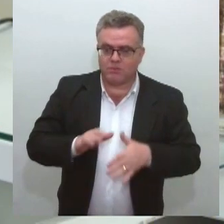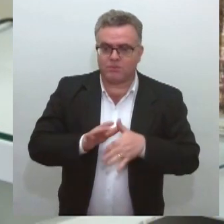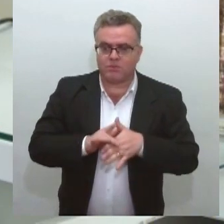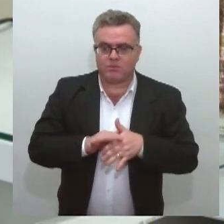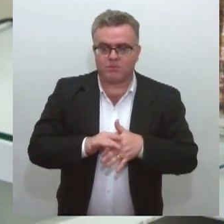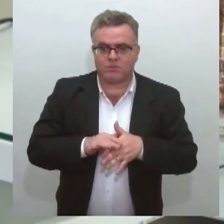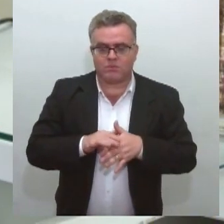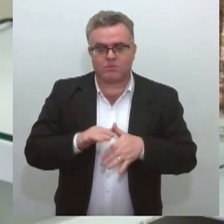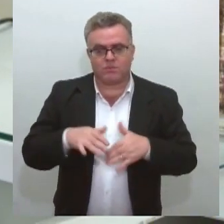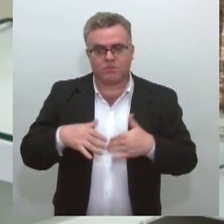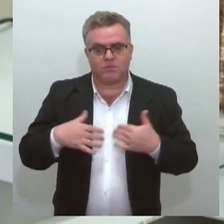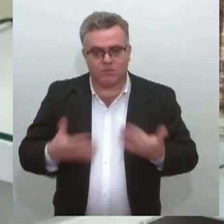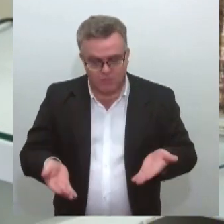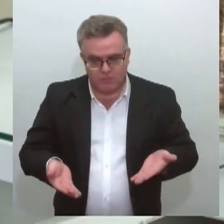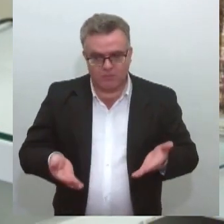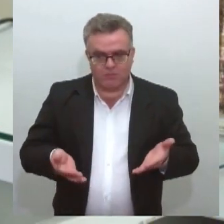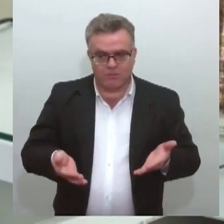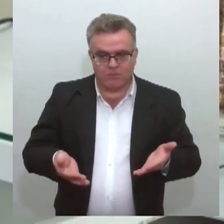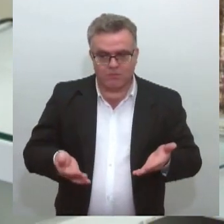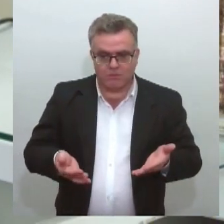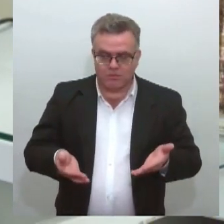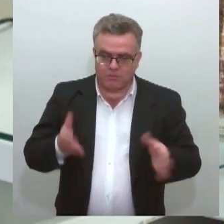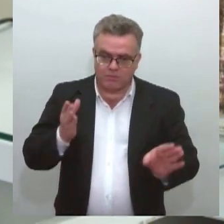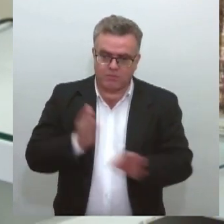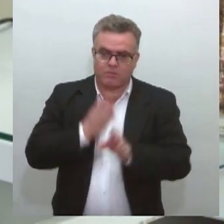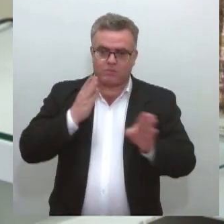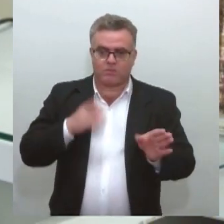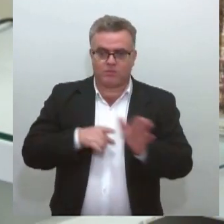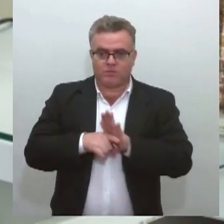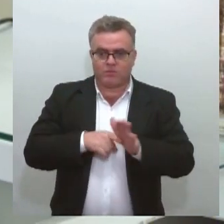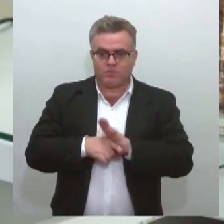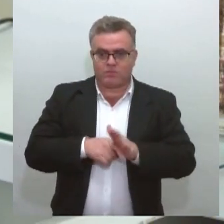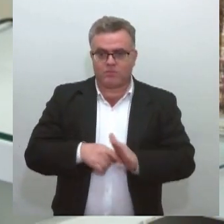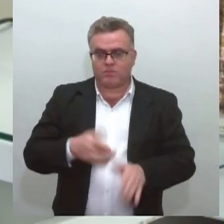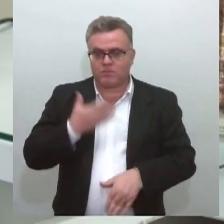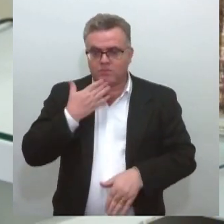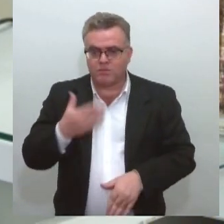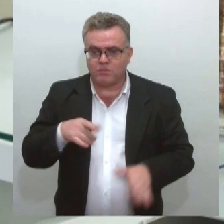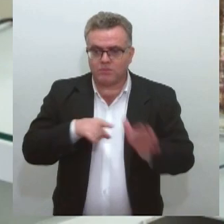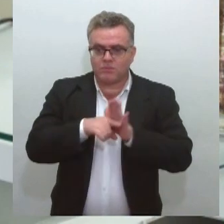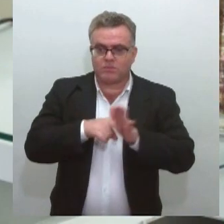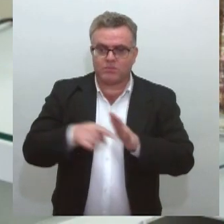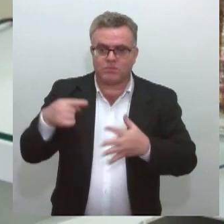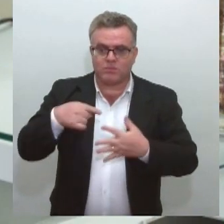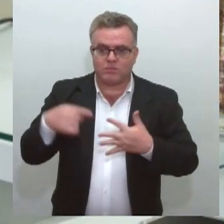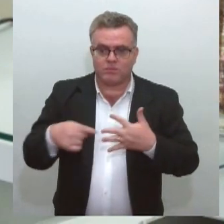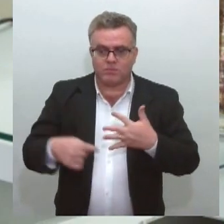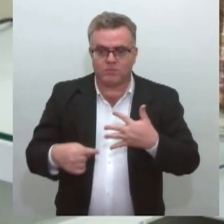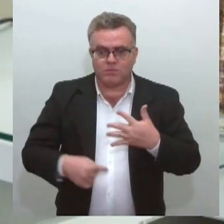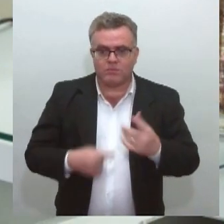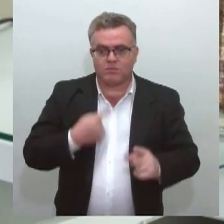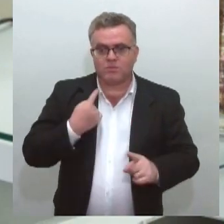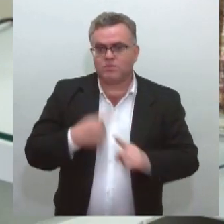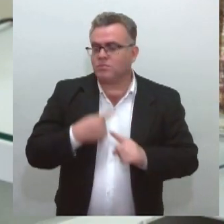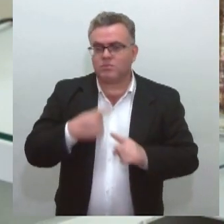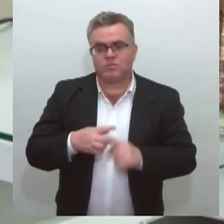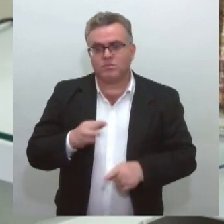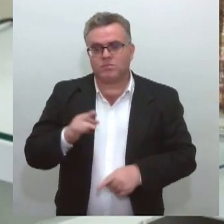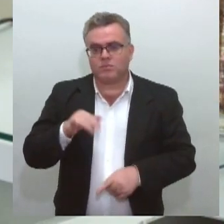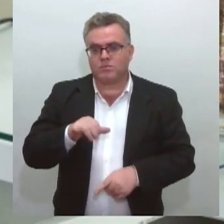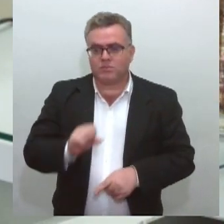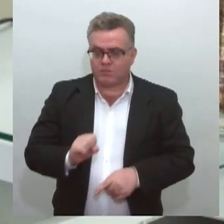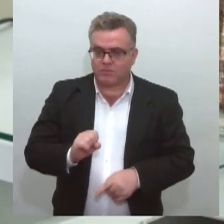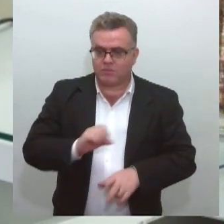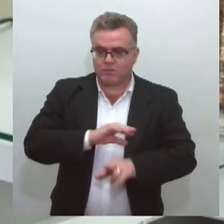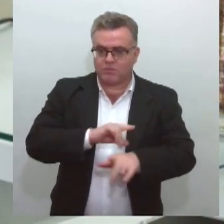partir do diagnóstico, a gente pede alguns outros exames para entender, porque o rim, ele é responsável por várias